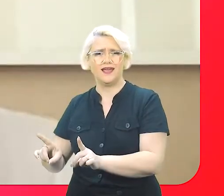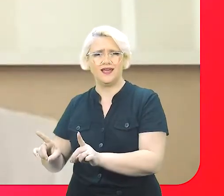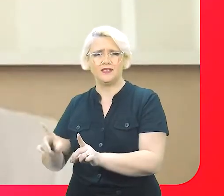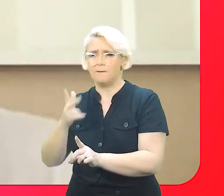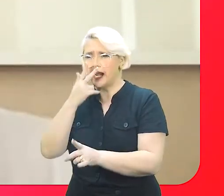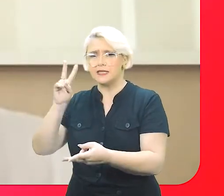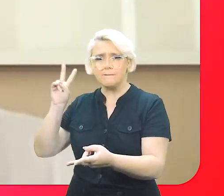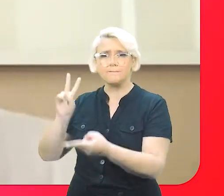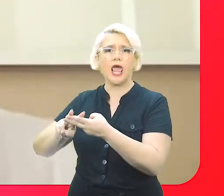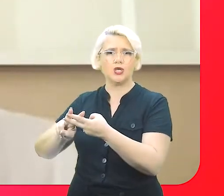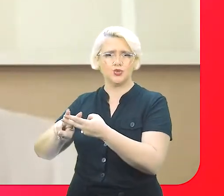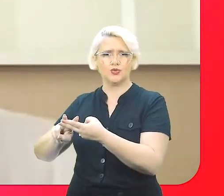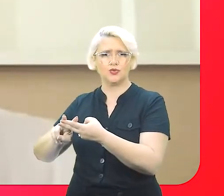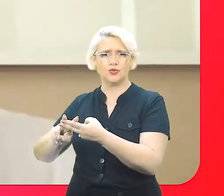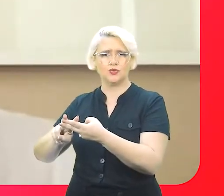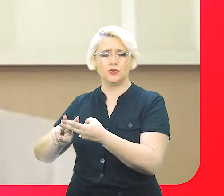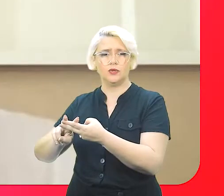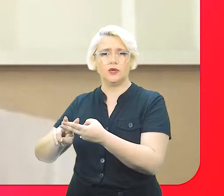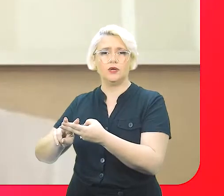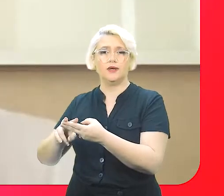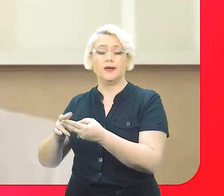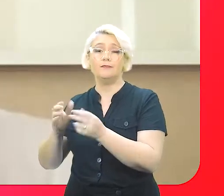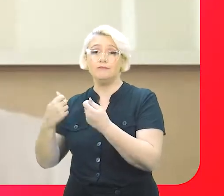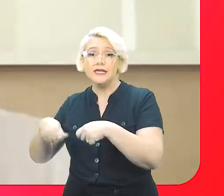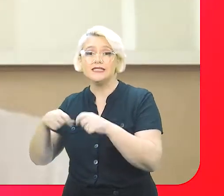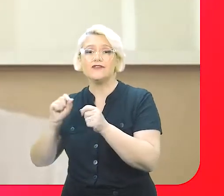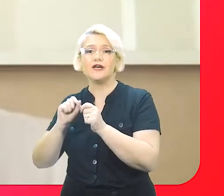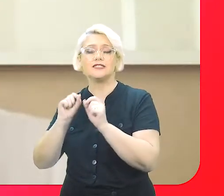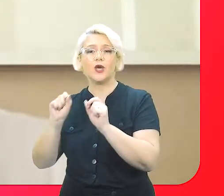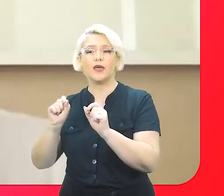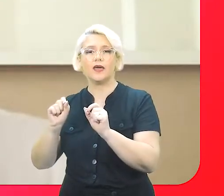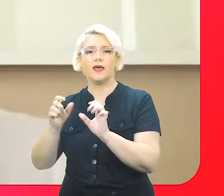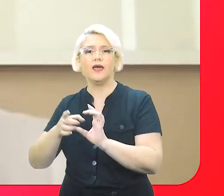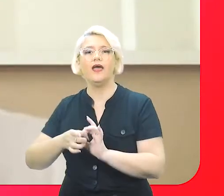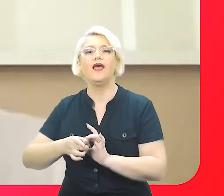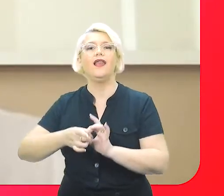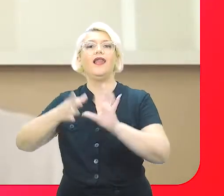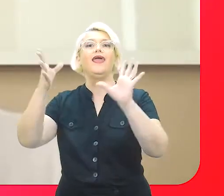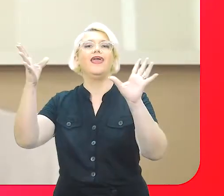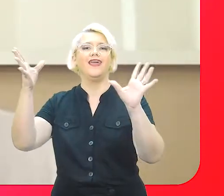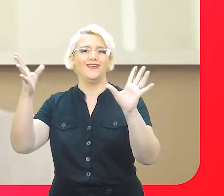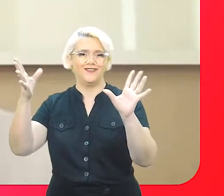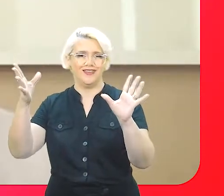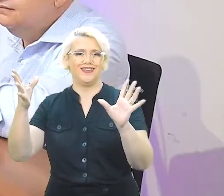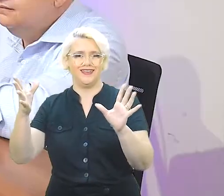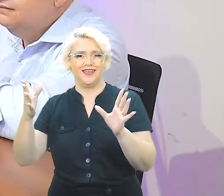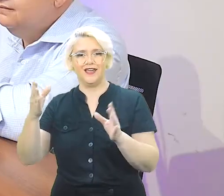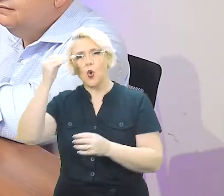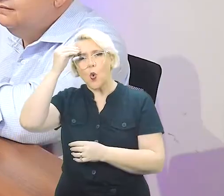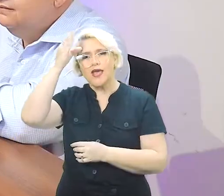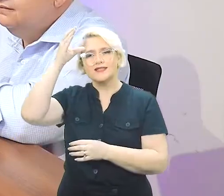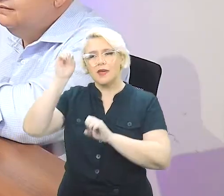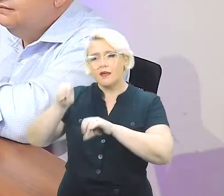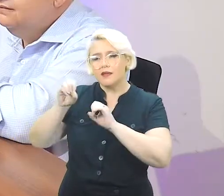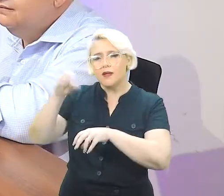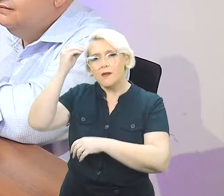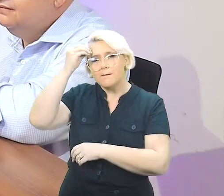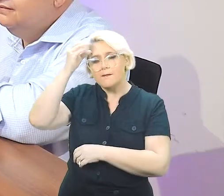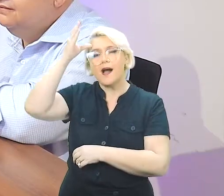essas pessoas, ao invés de fazer delas pessoas que